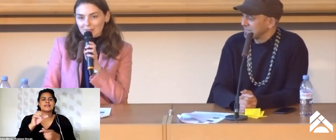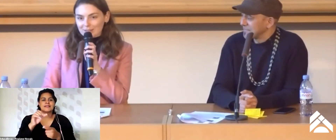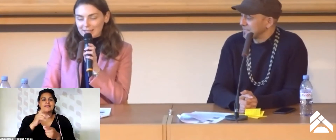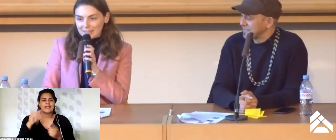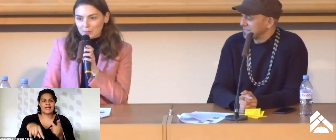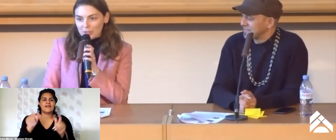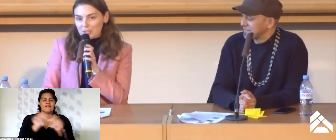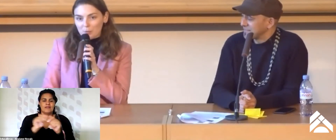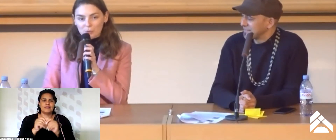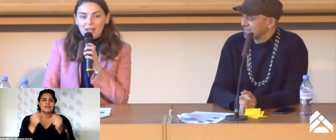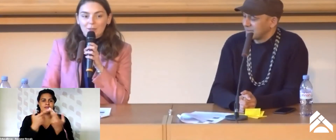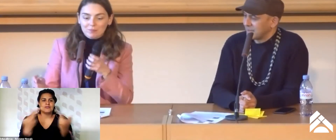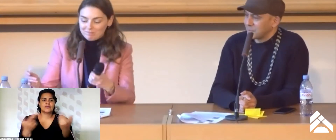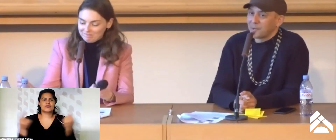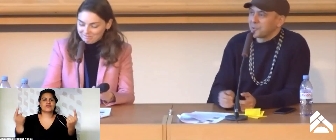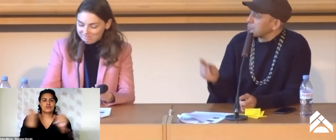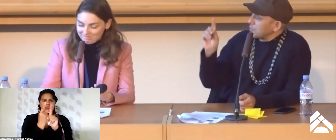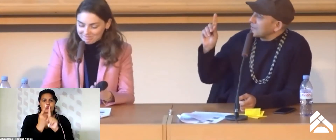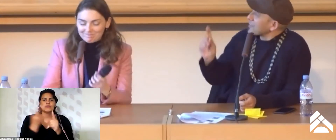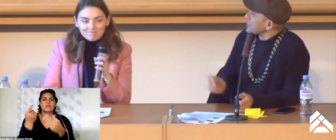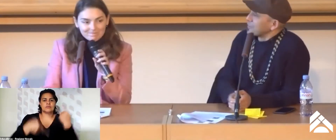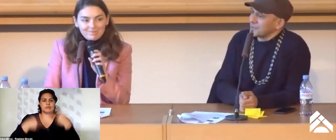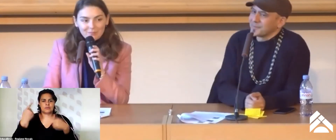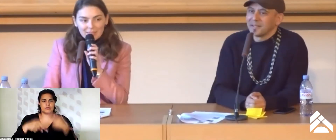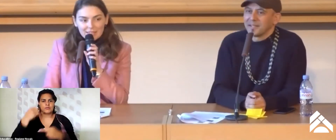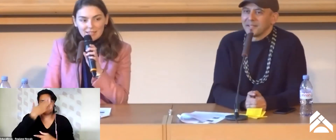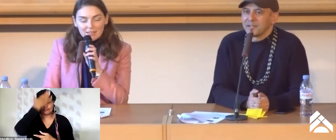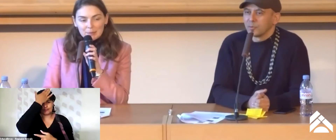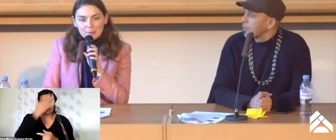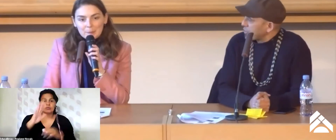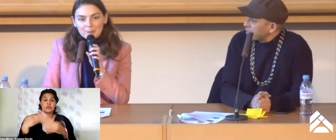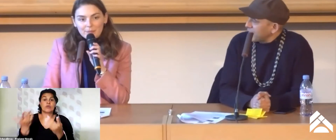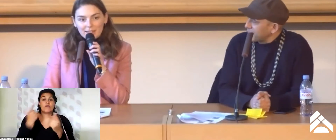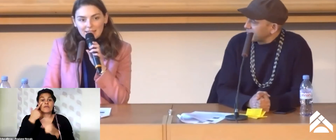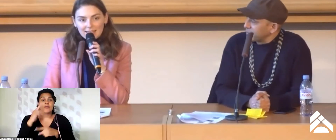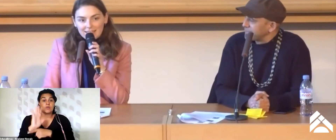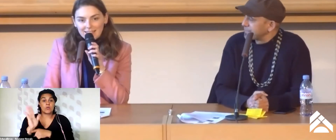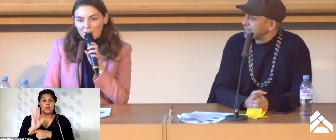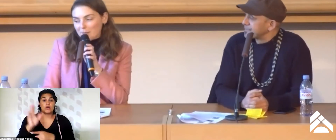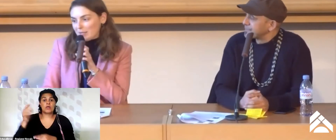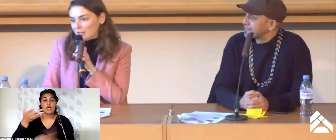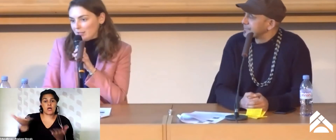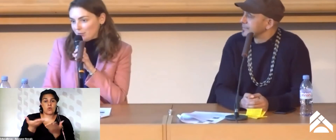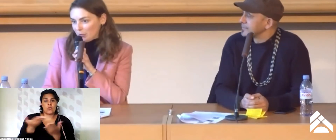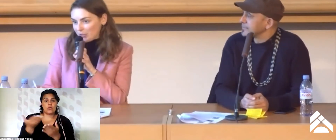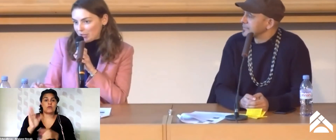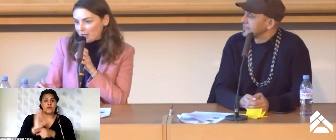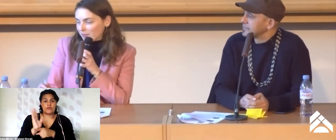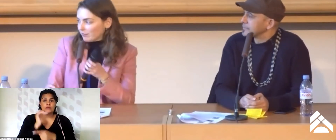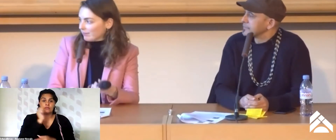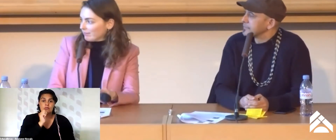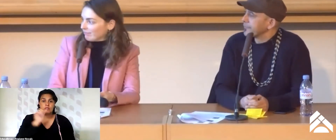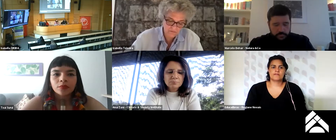Sanção em contra das políticas de Bolsonaro. Voilà, on écoute le message de Sonia Guajajara maintenant. E agora a mensagem da Sonia